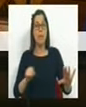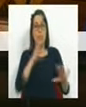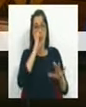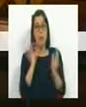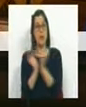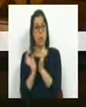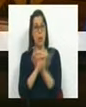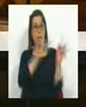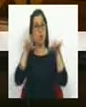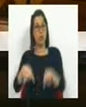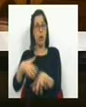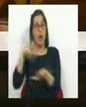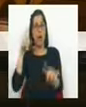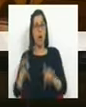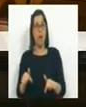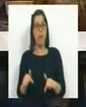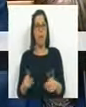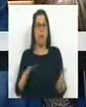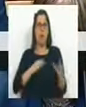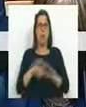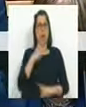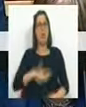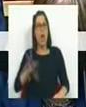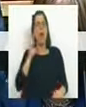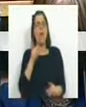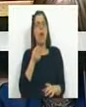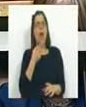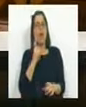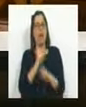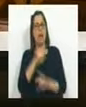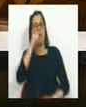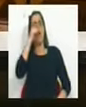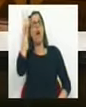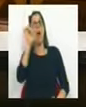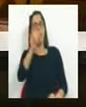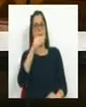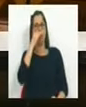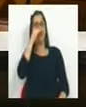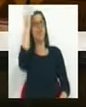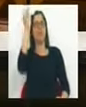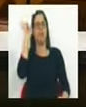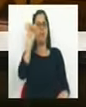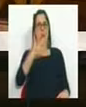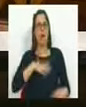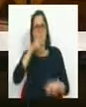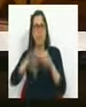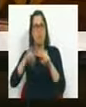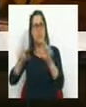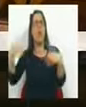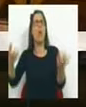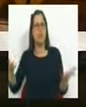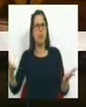O ministro da Segurança Social vem a este Parlamento, ó Sr. Deputado, quer ouvir ou continua na sua arrogância, prepotência, a querer interromper os